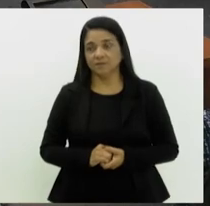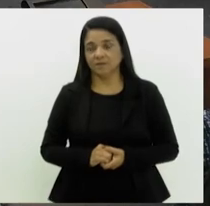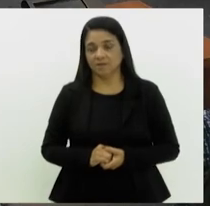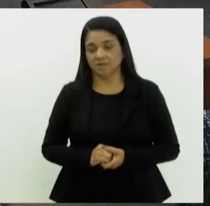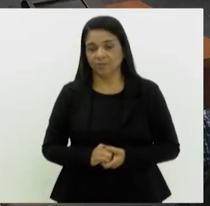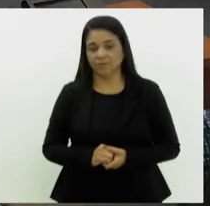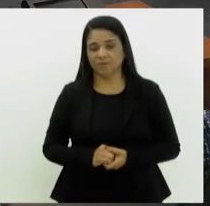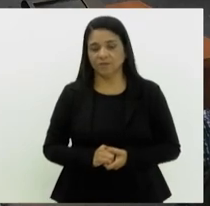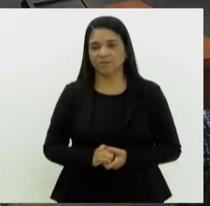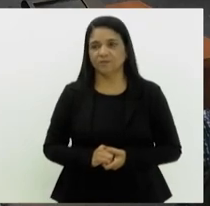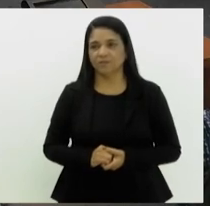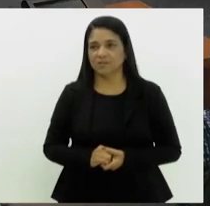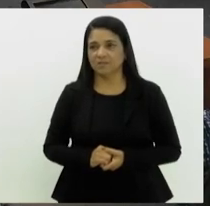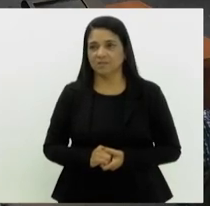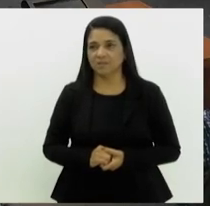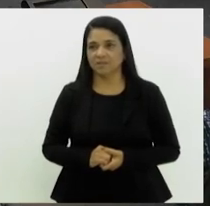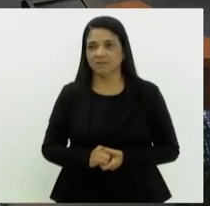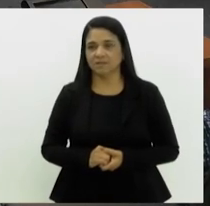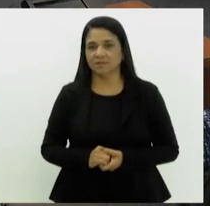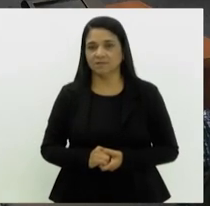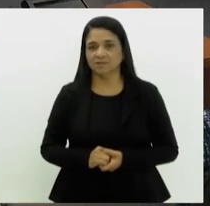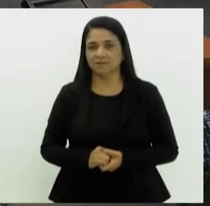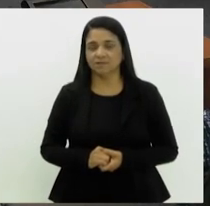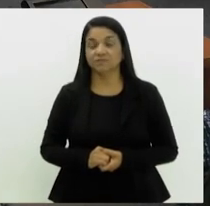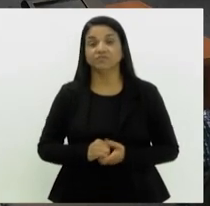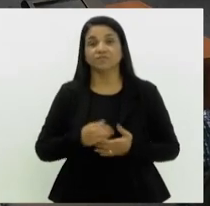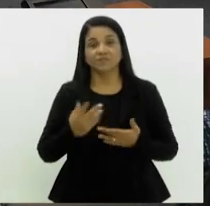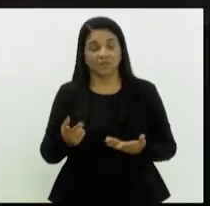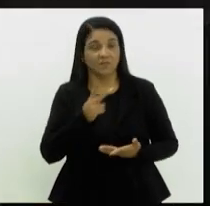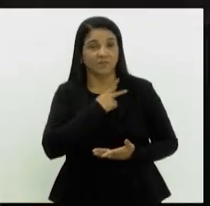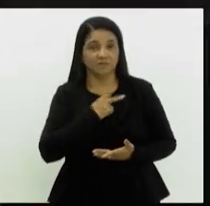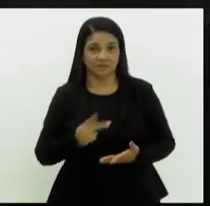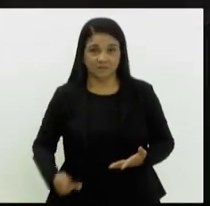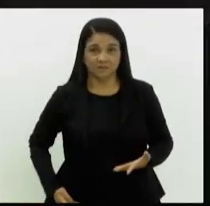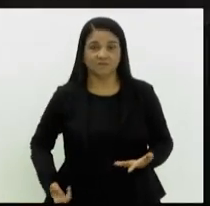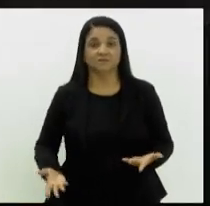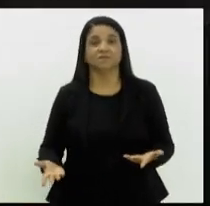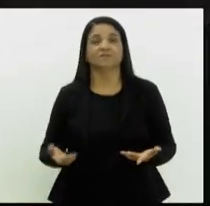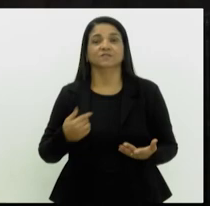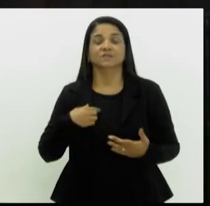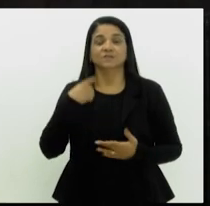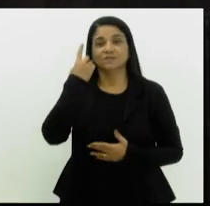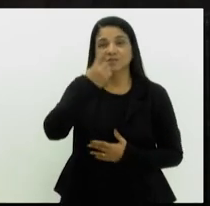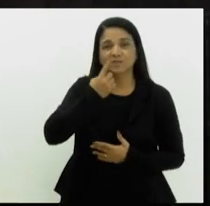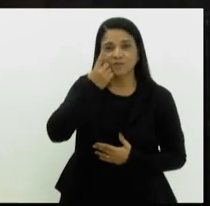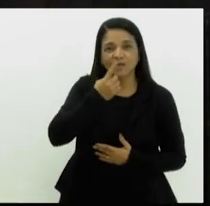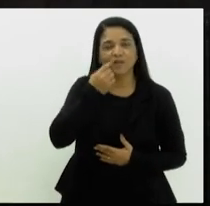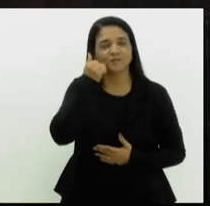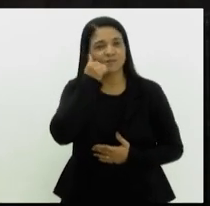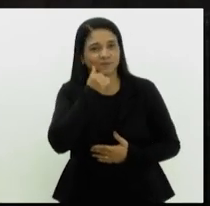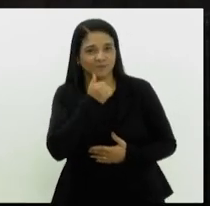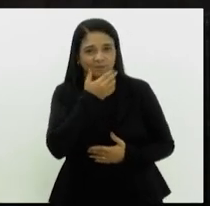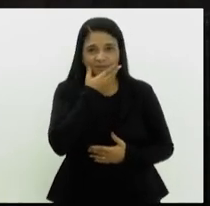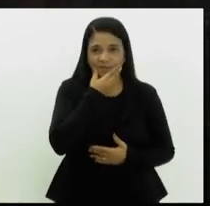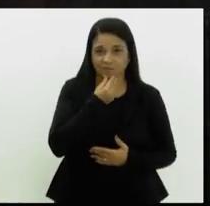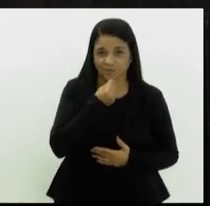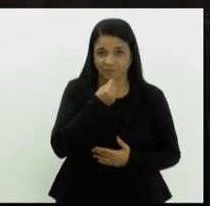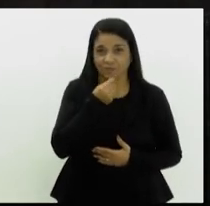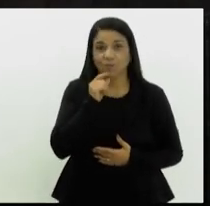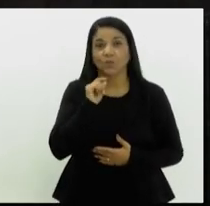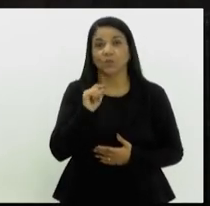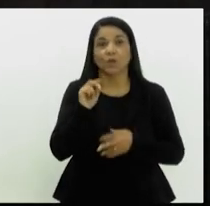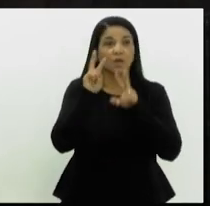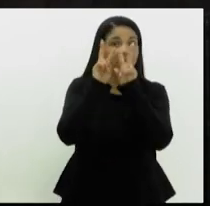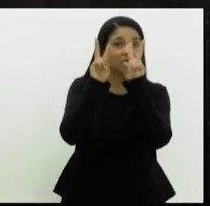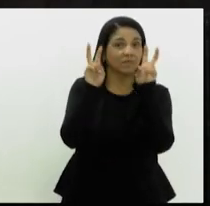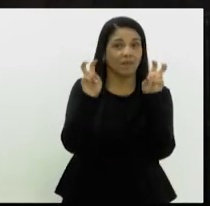Perdão, Renata, pode falar, por oi, favor. Oi, senhor presidente, senhoras deputadas, senhores deputados, trata-se nada mais,